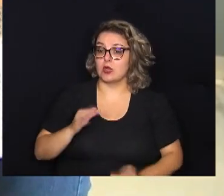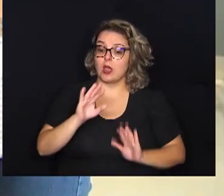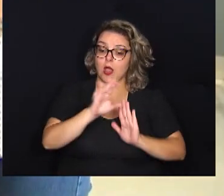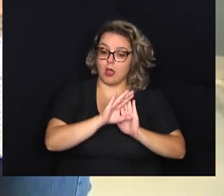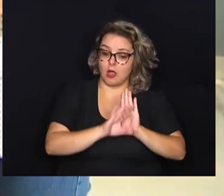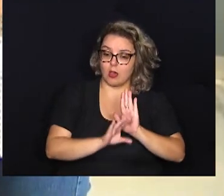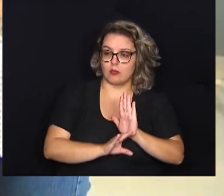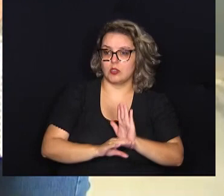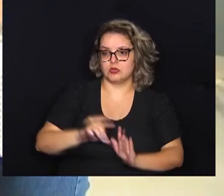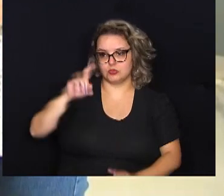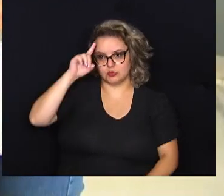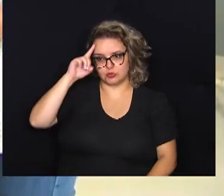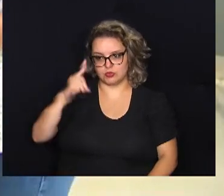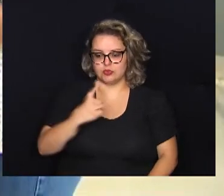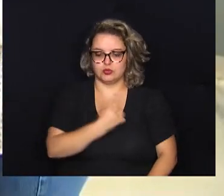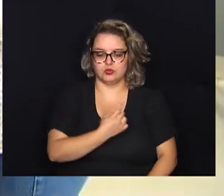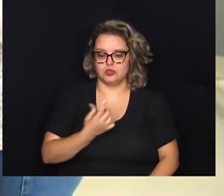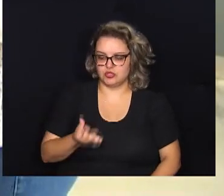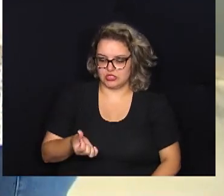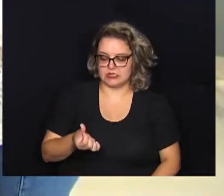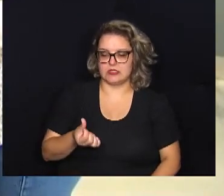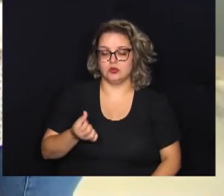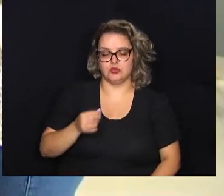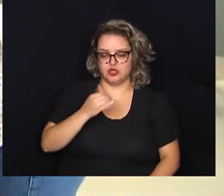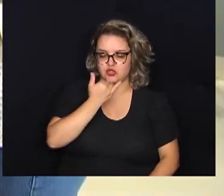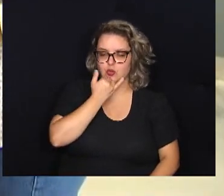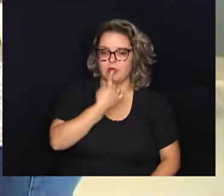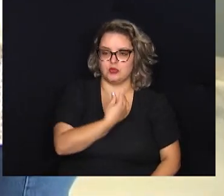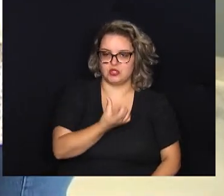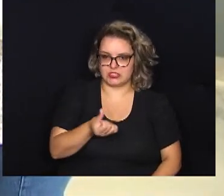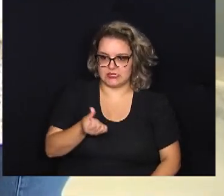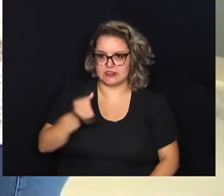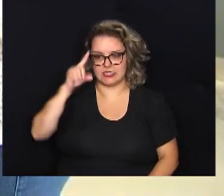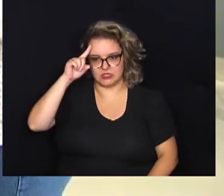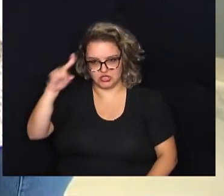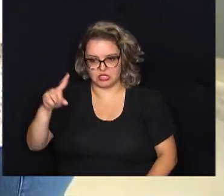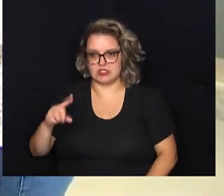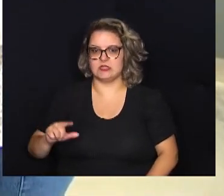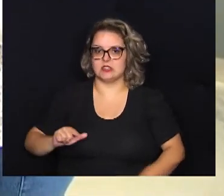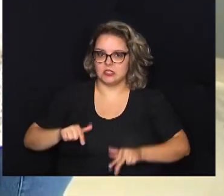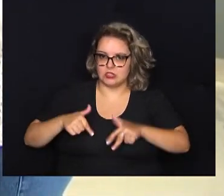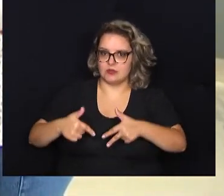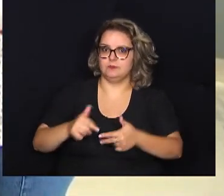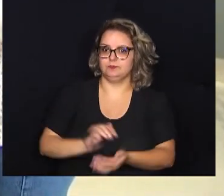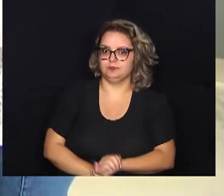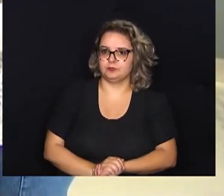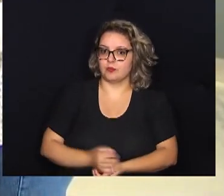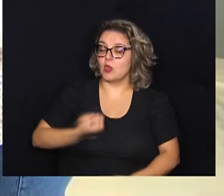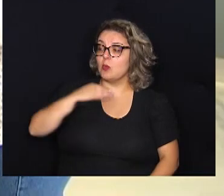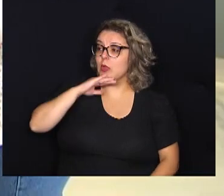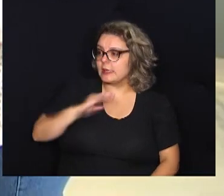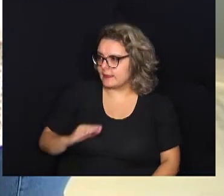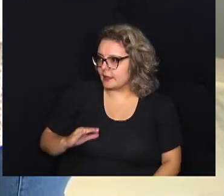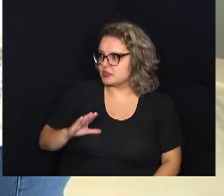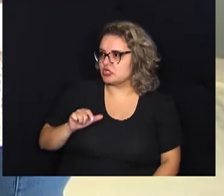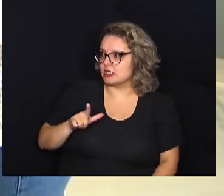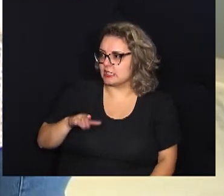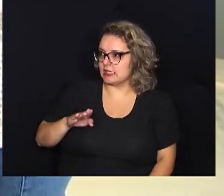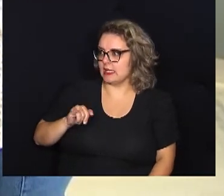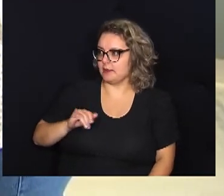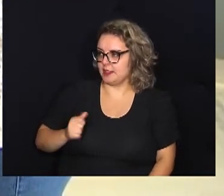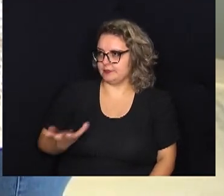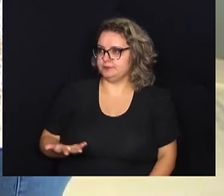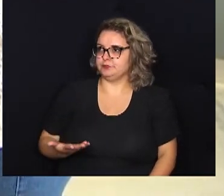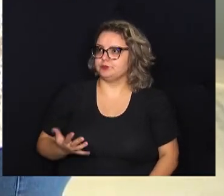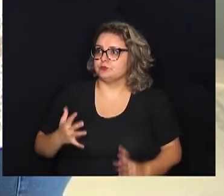programação dos 16 dias de ativismo. Boa tarde, secretária. Clébia, essa programação ela é toda